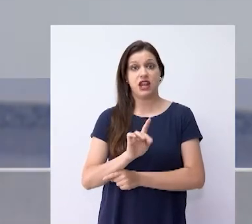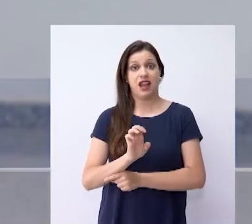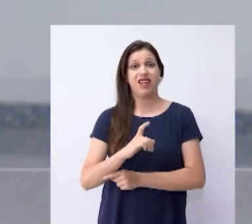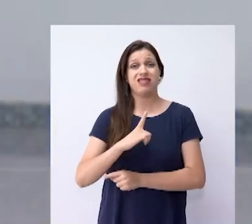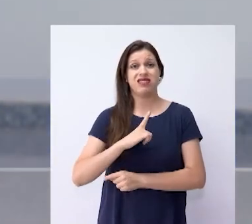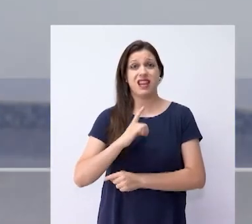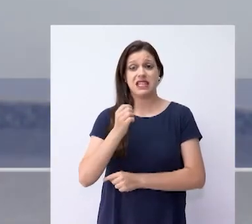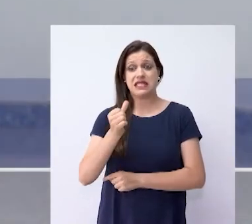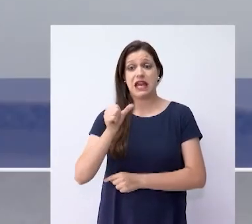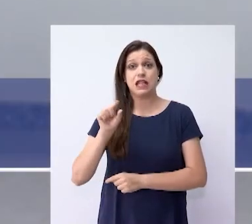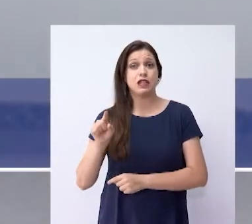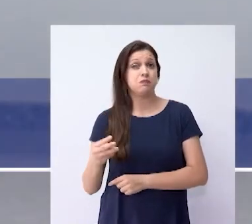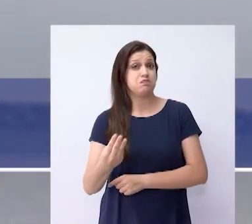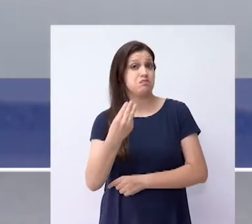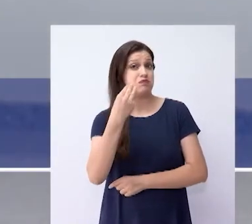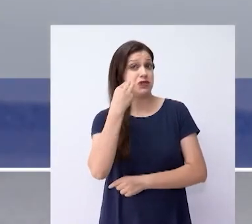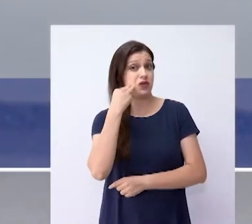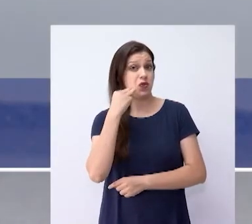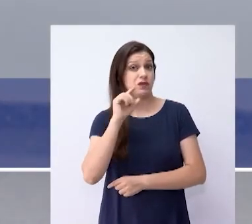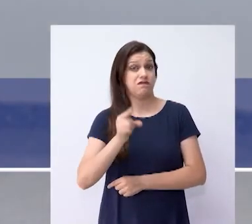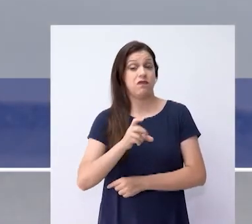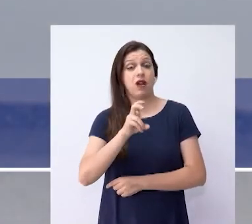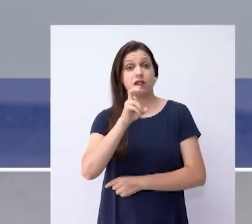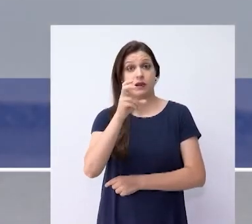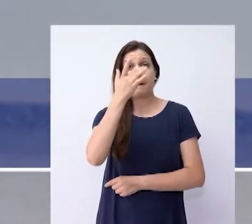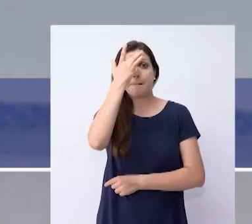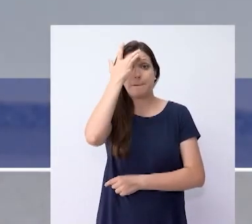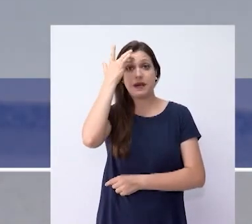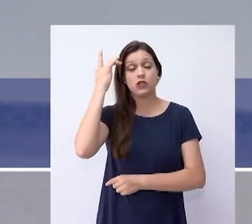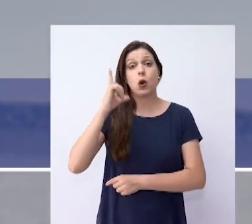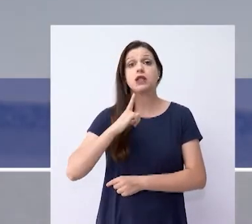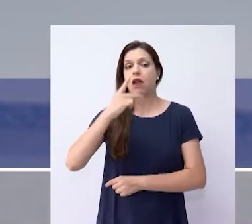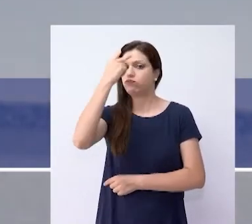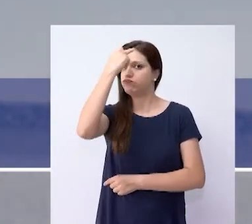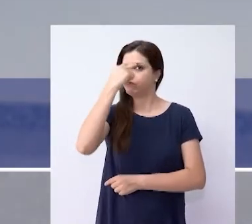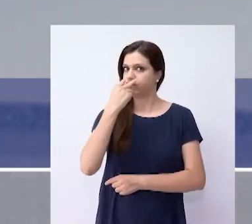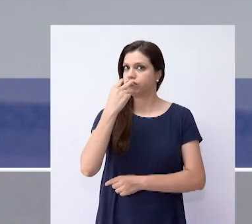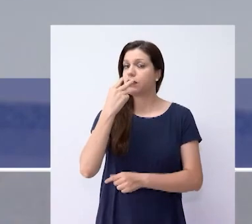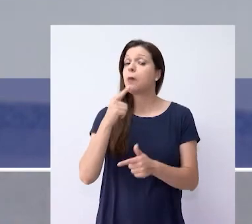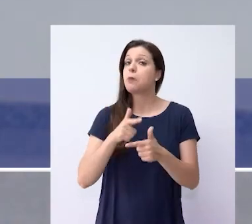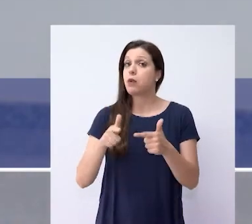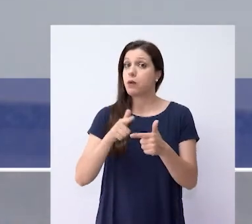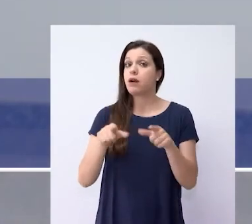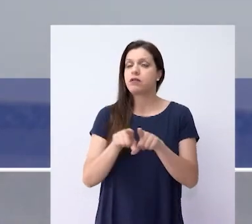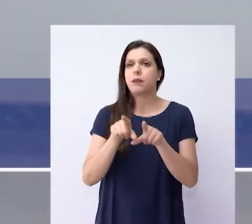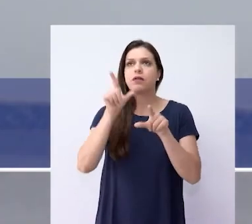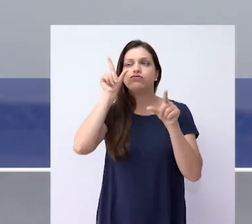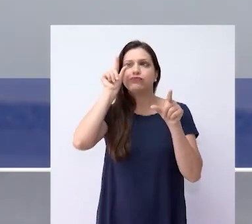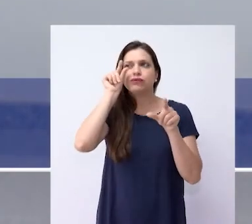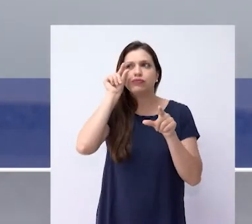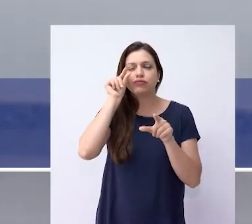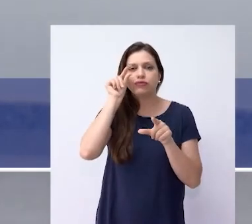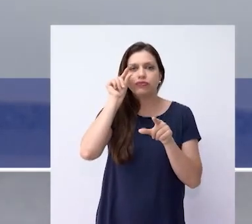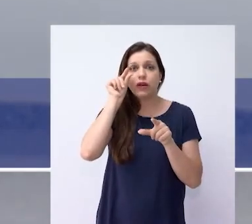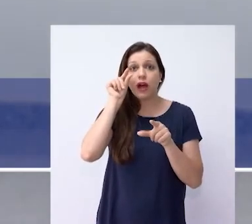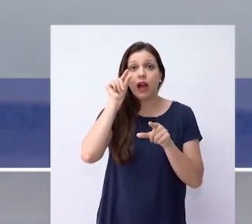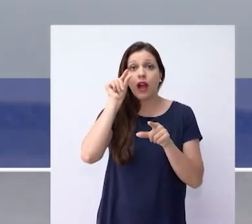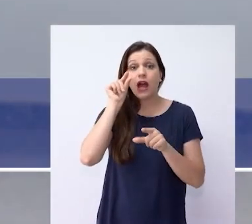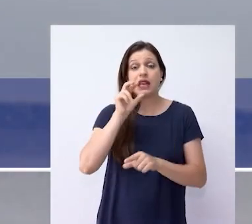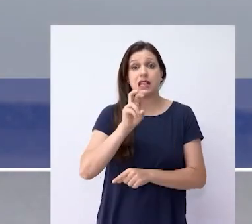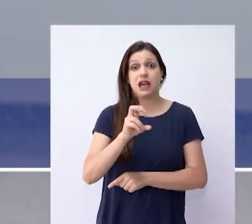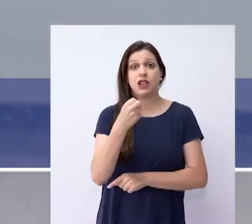6,5 milhões de pessoas com deficiência visual no Brasil. Destas 6 milhões possuem baixa visão